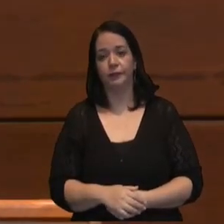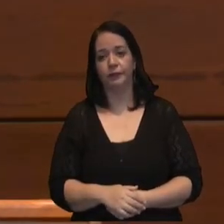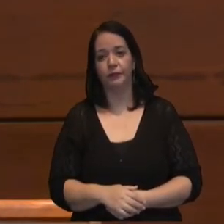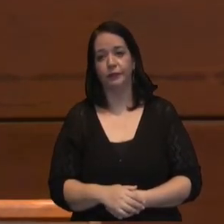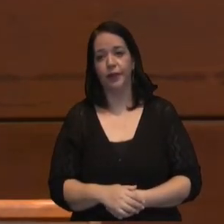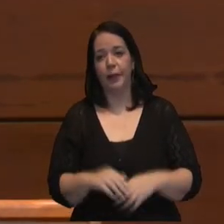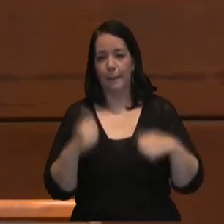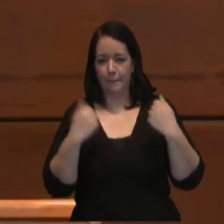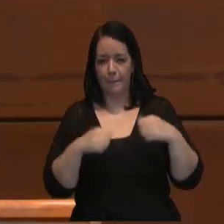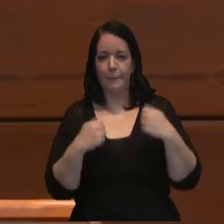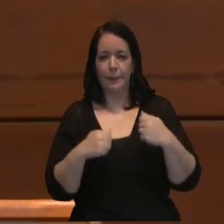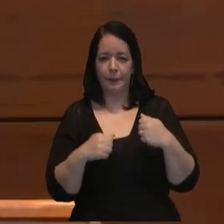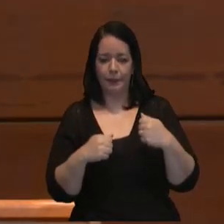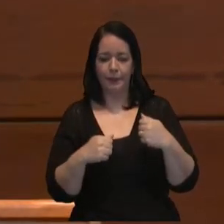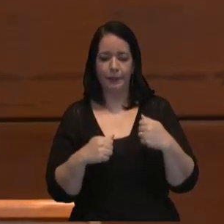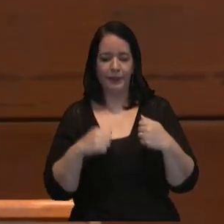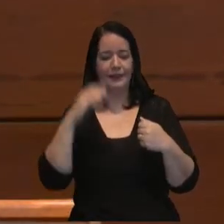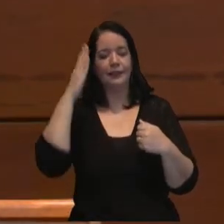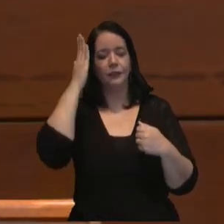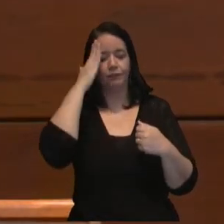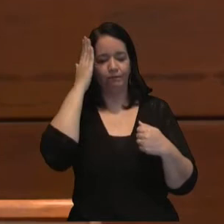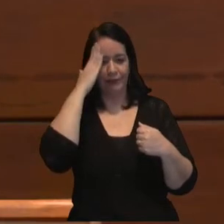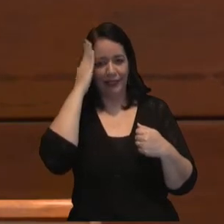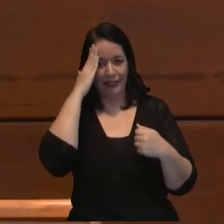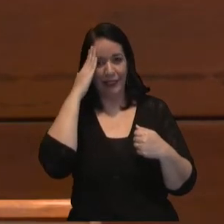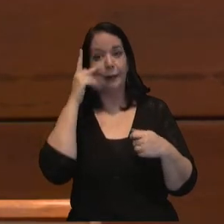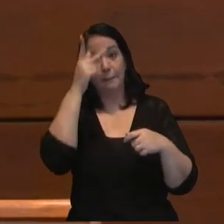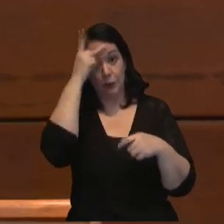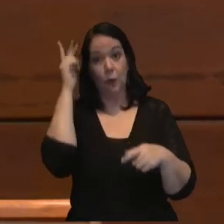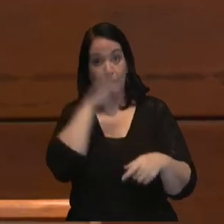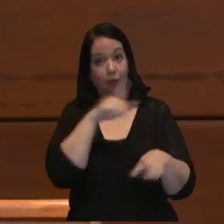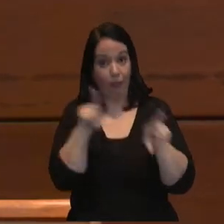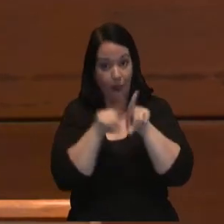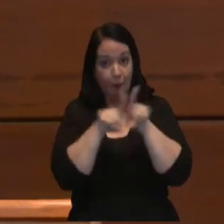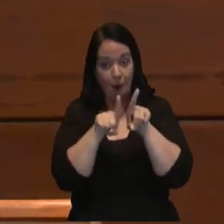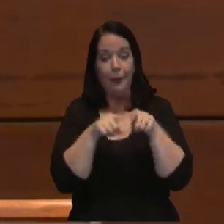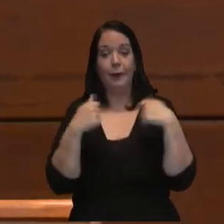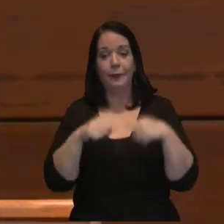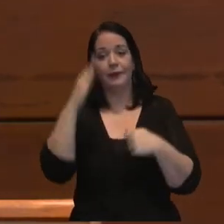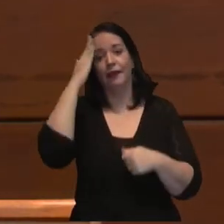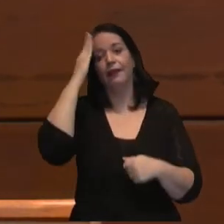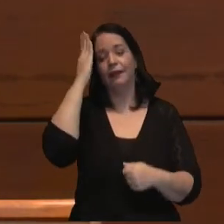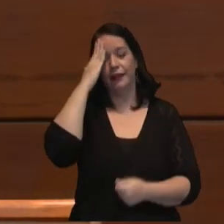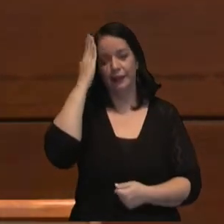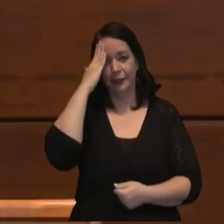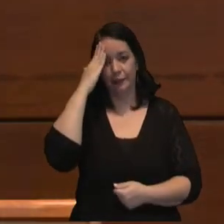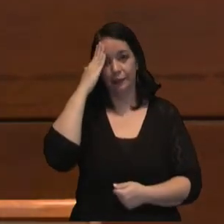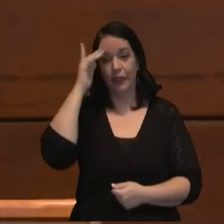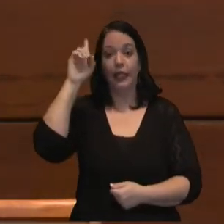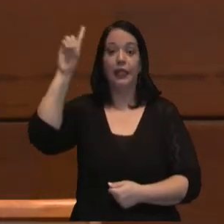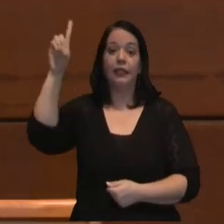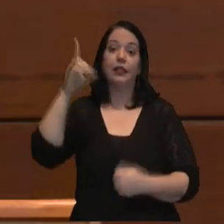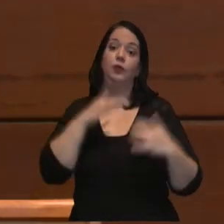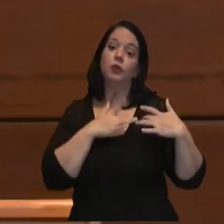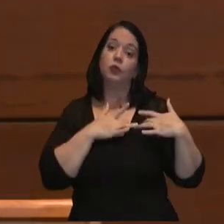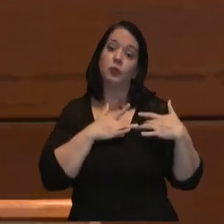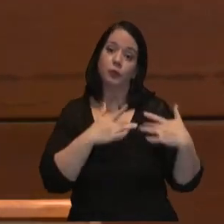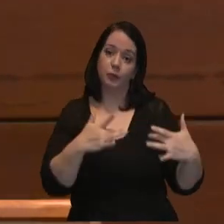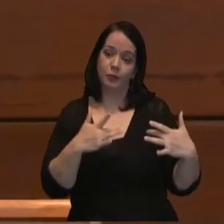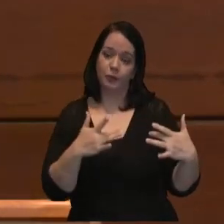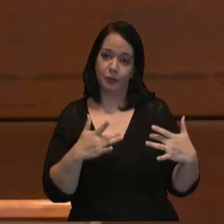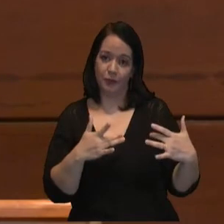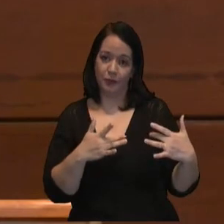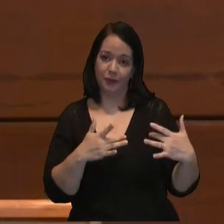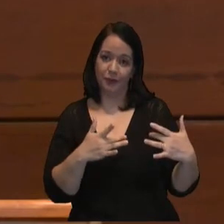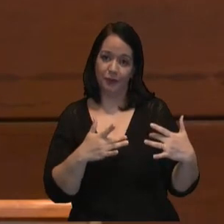saiba de uma coisa, meu irmão, e para os de mal também, porque se Deus é misericordioso,